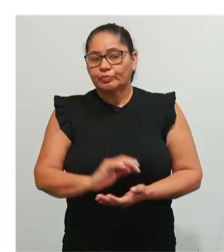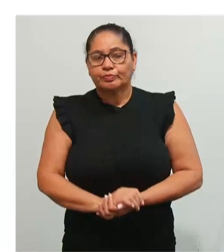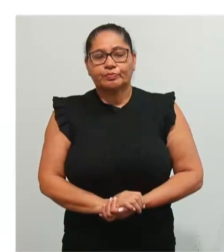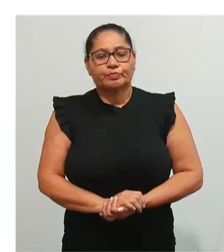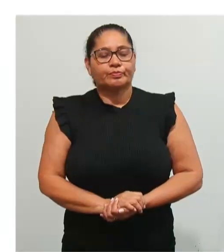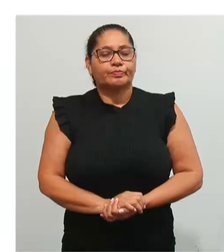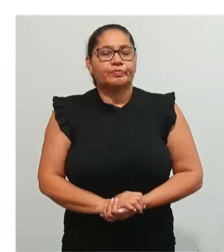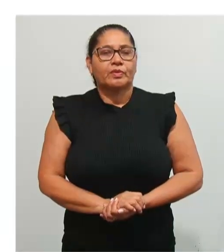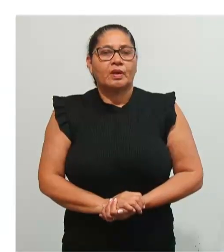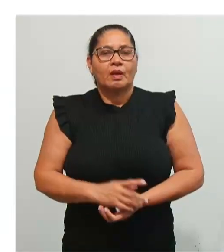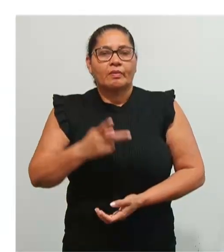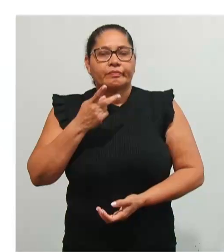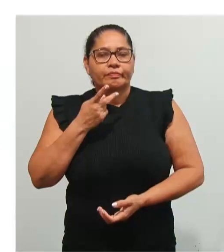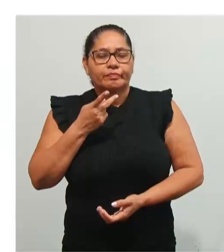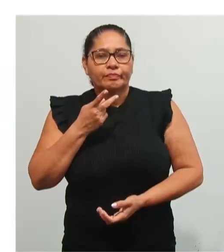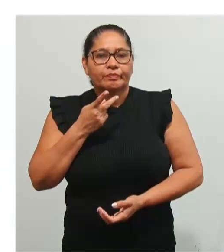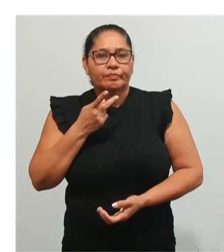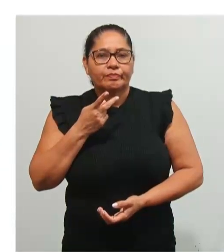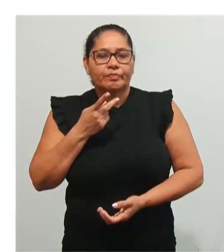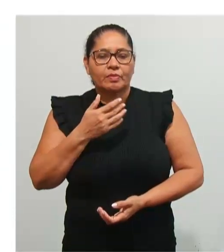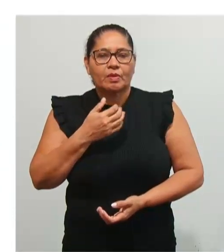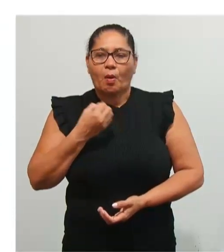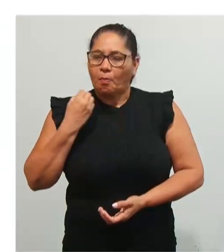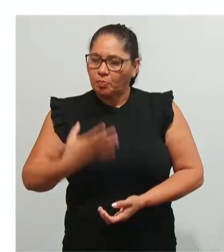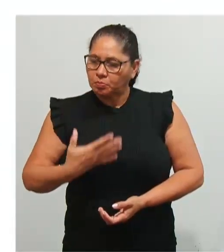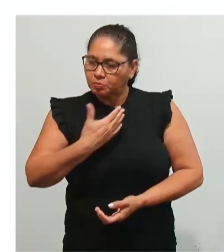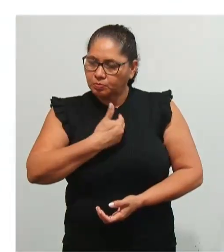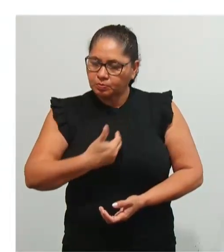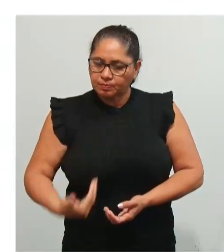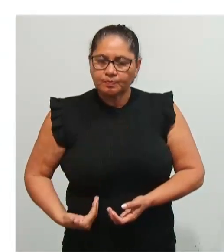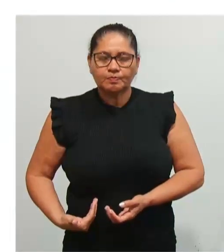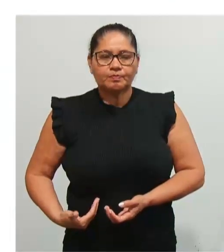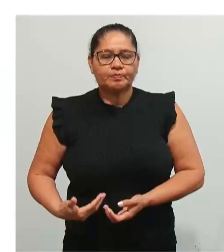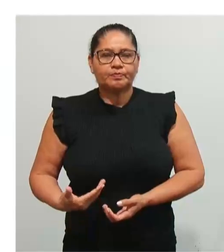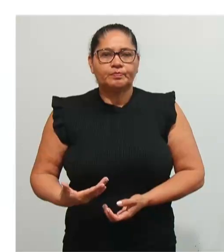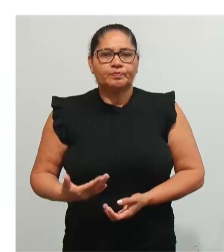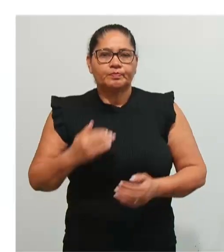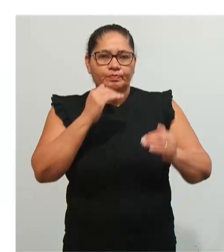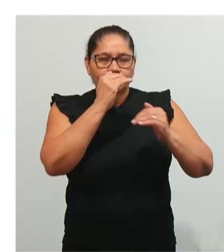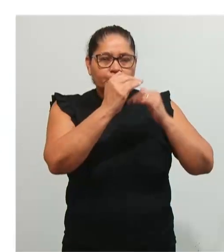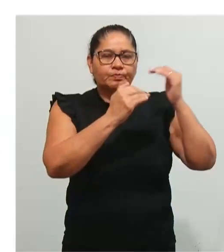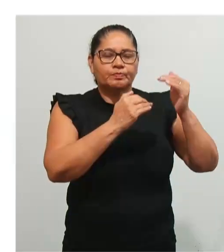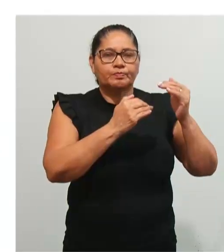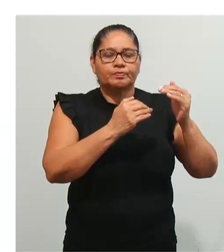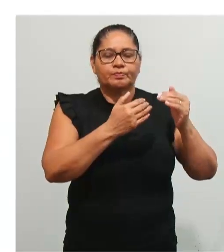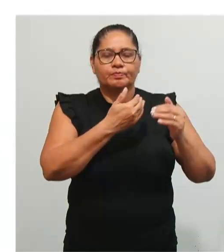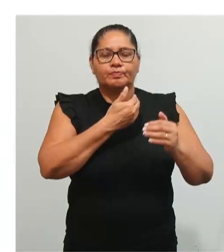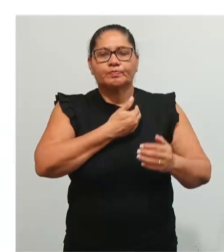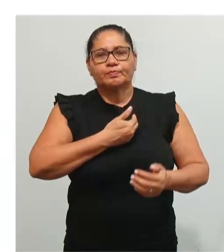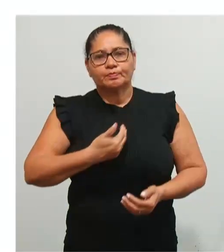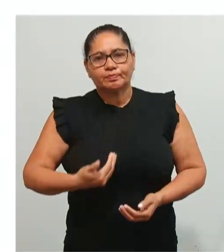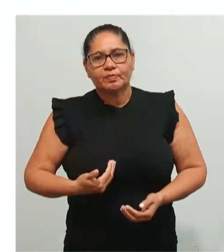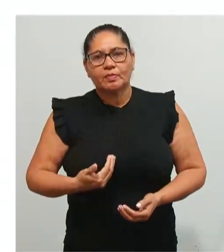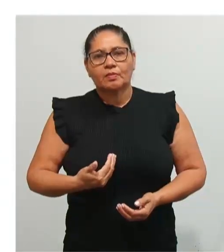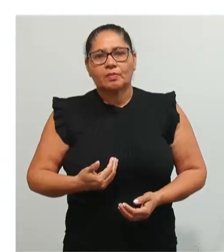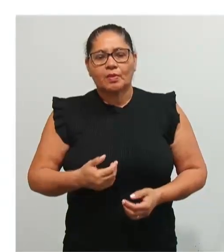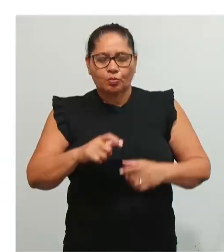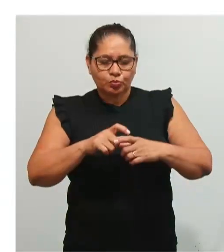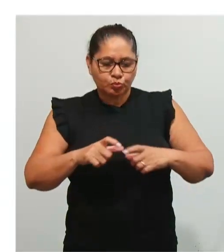cabe ressaltar que uma boa governança auxilia o processo de legitimação dos governos e aumenta a